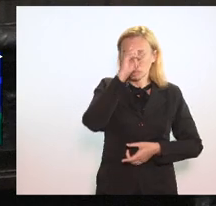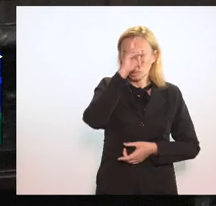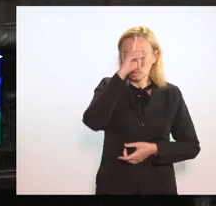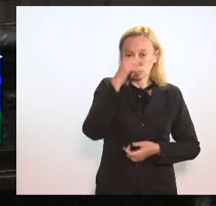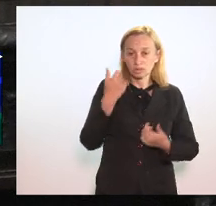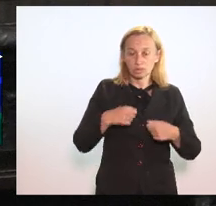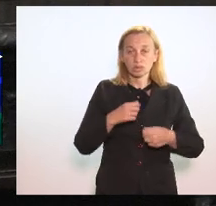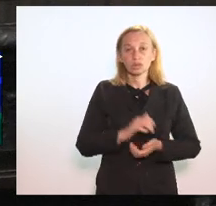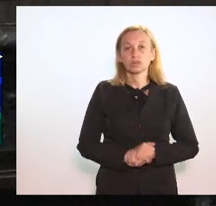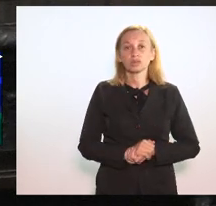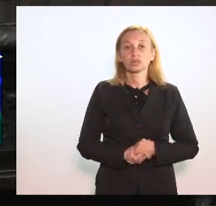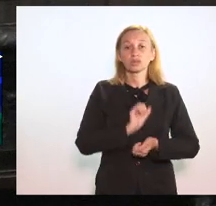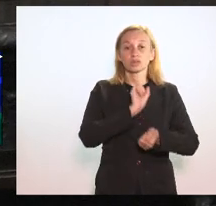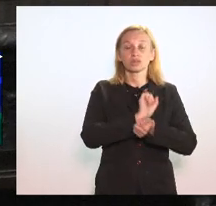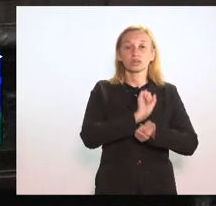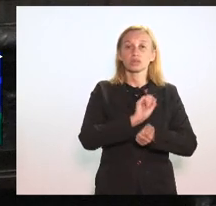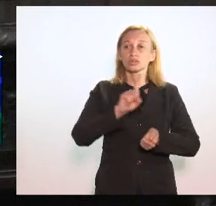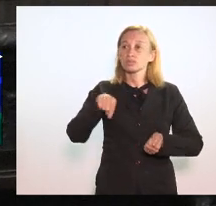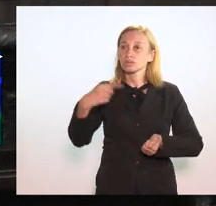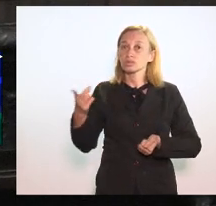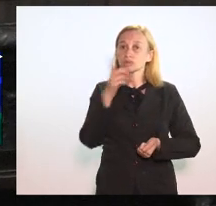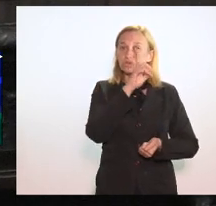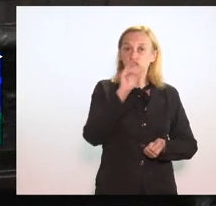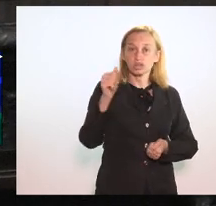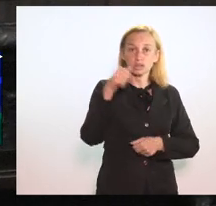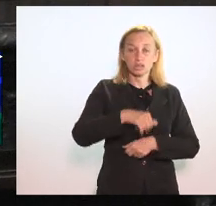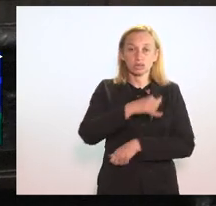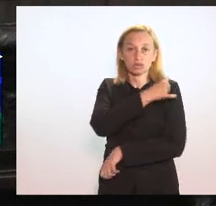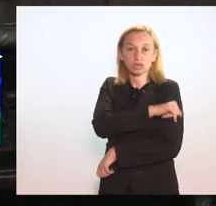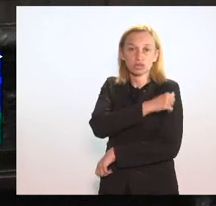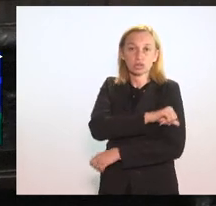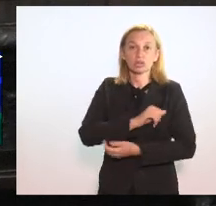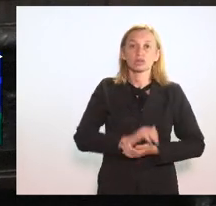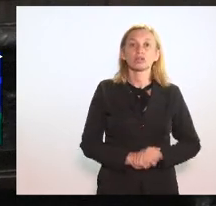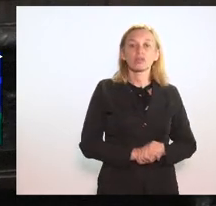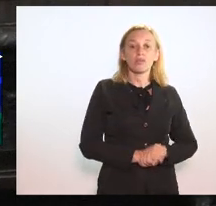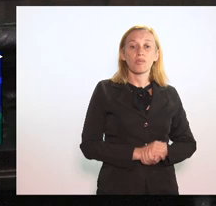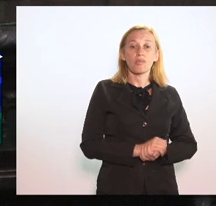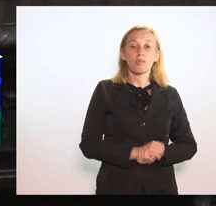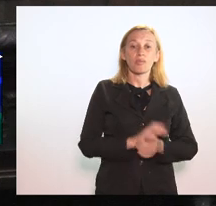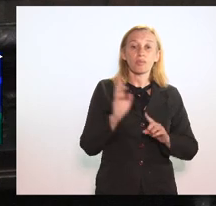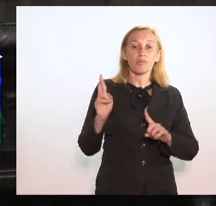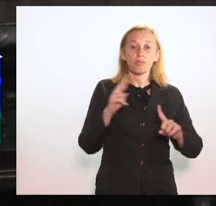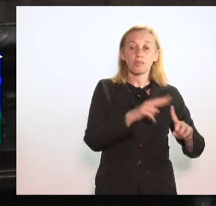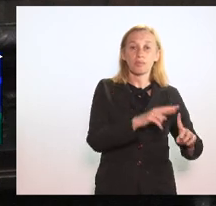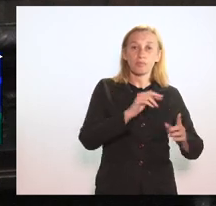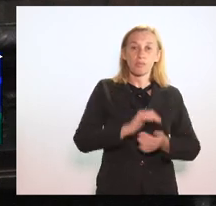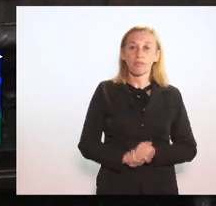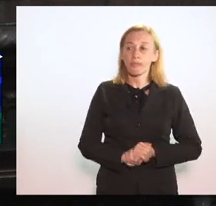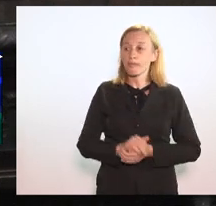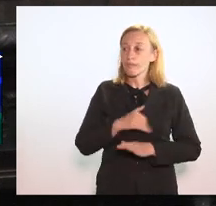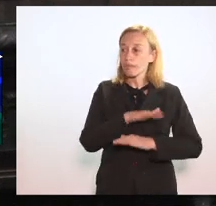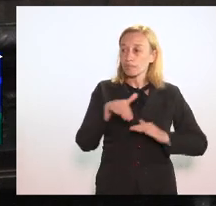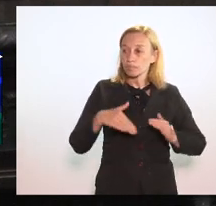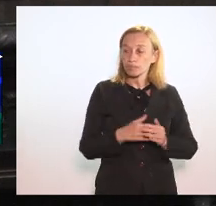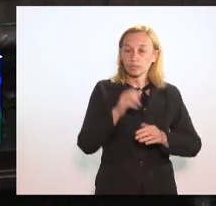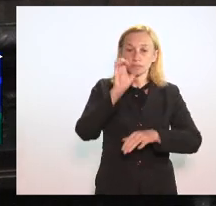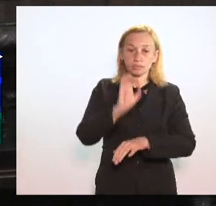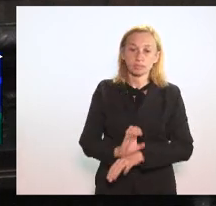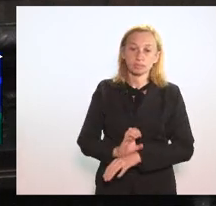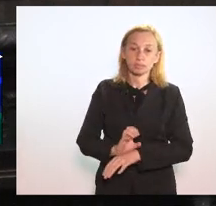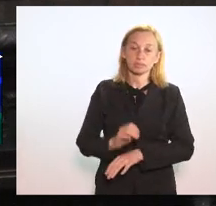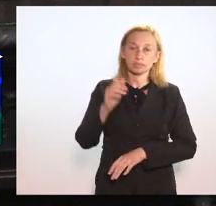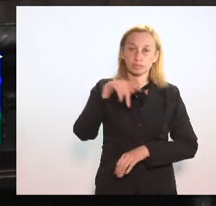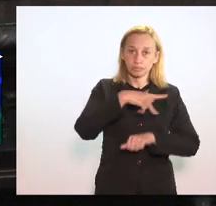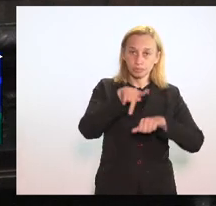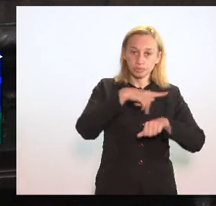é o que se espera o pescoço cirurgias aqui no Rio de Janeiro não é diferente de que outros estados do nosso país